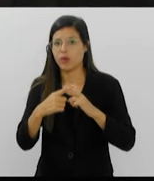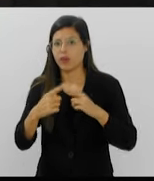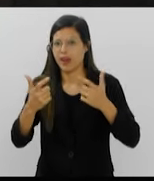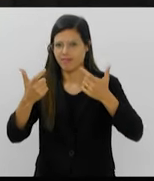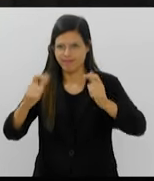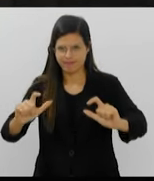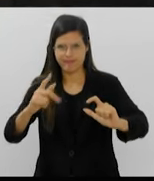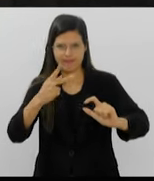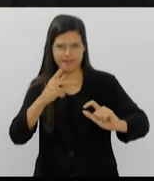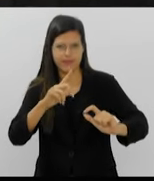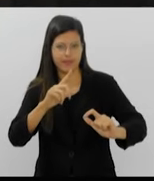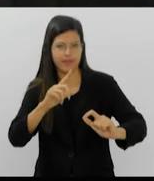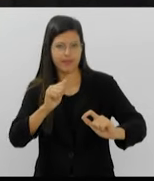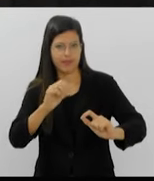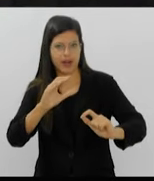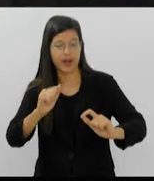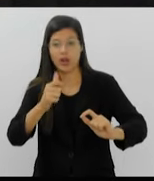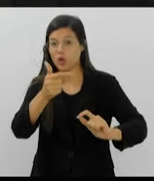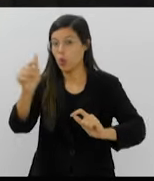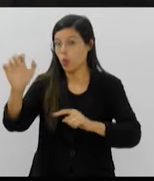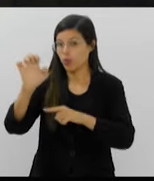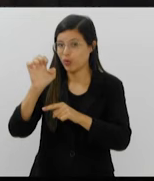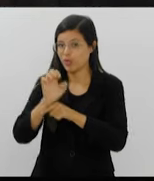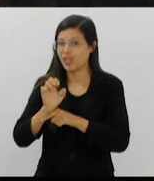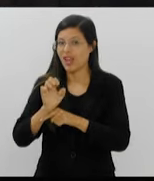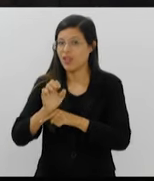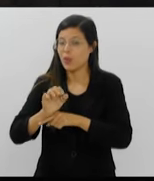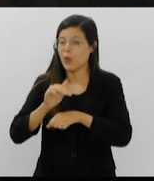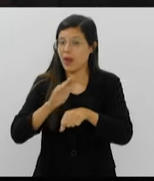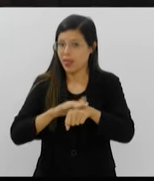outro estado e eles mesmos